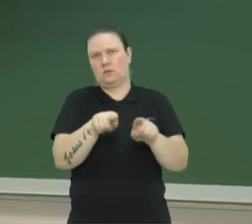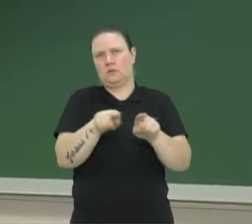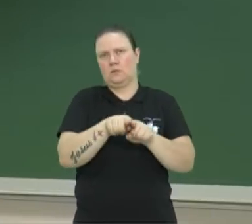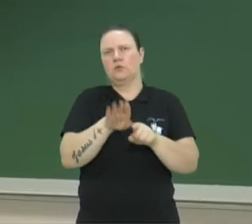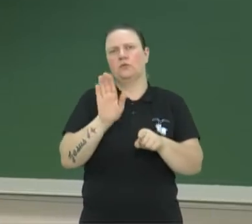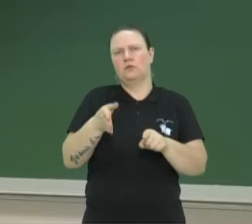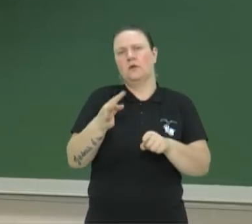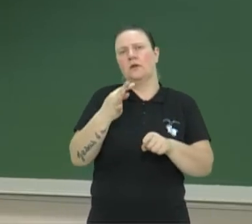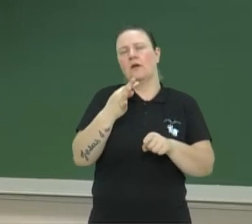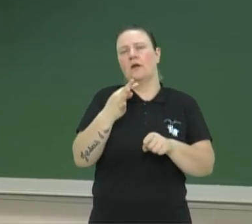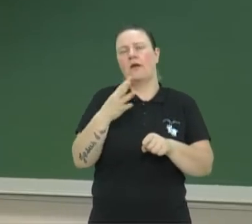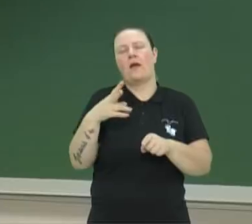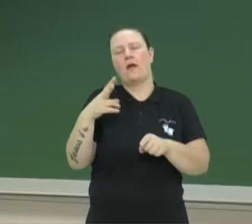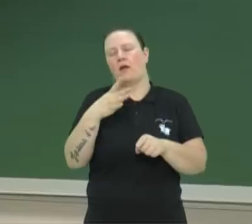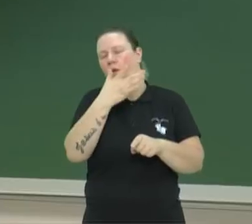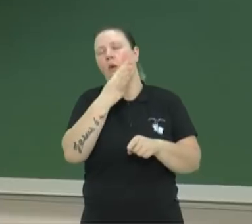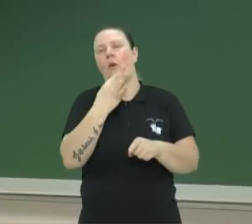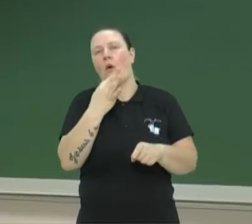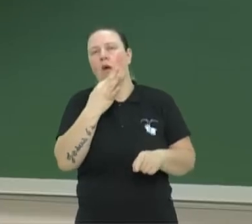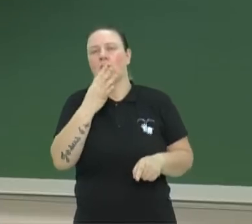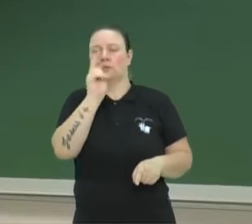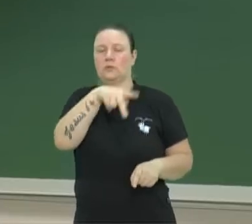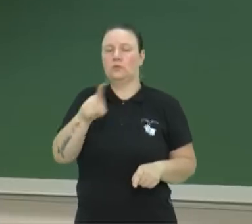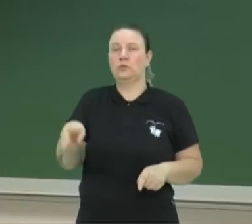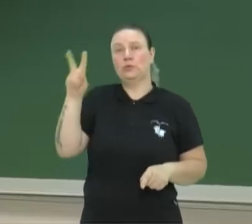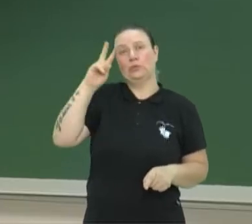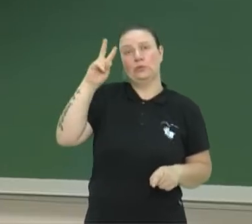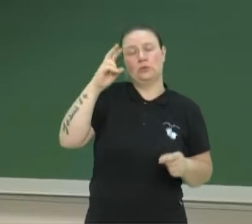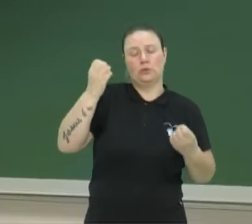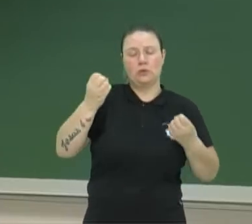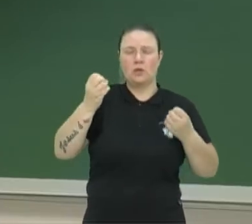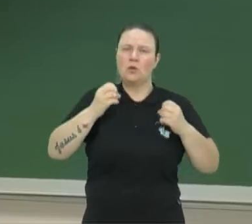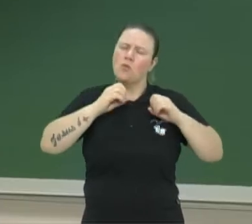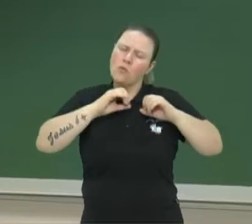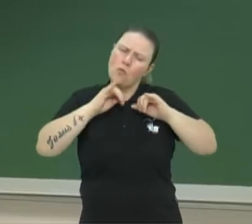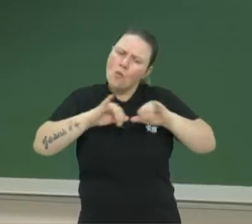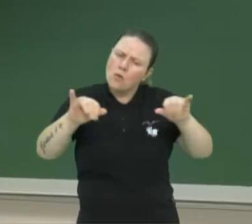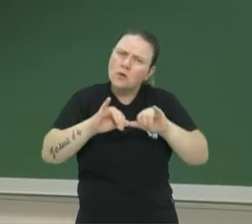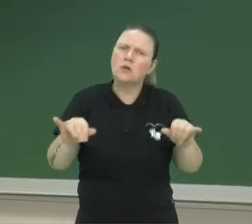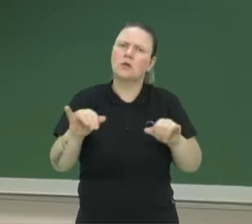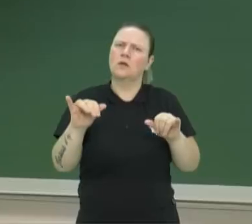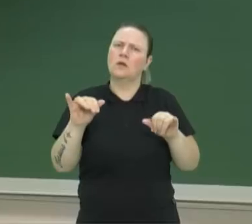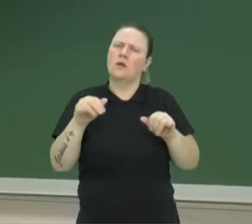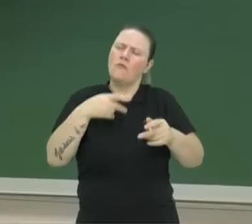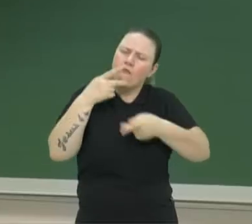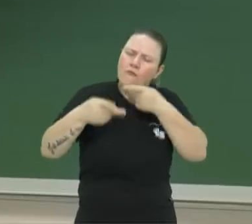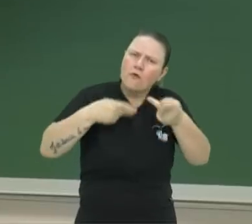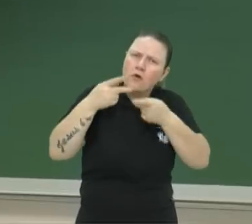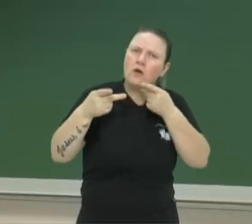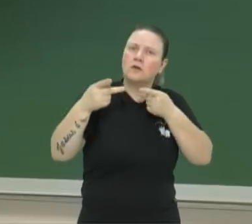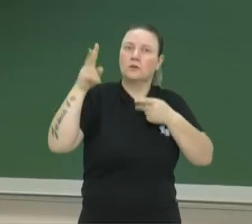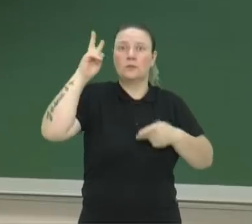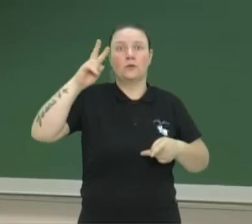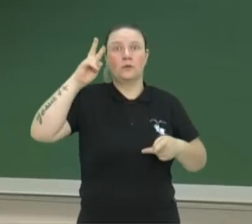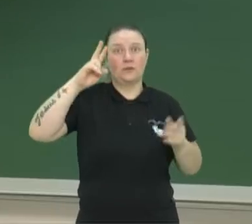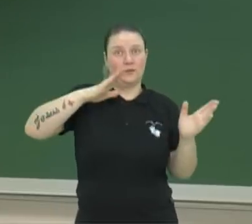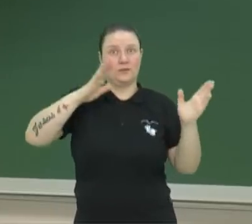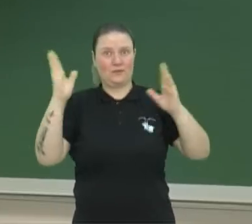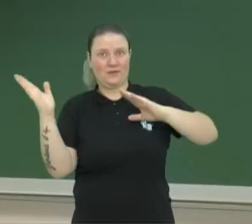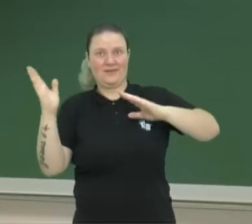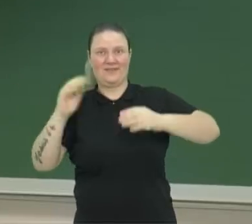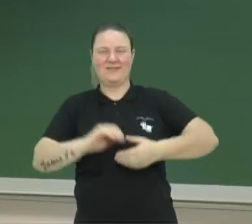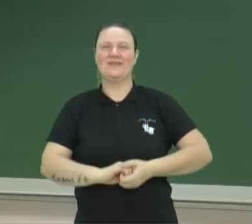vezes também na família a gente tem uma pessoa ali muito legal, boa contadora de causa, boa contadora de